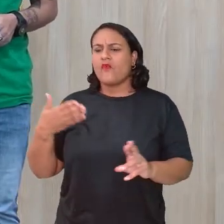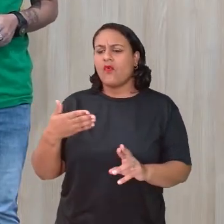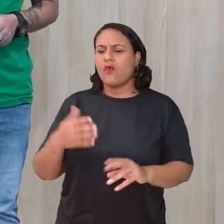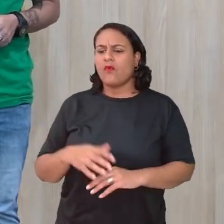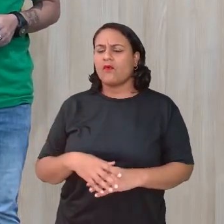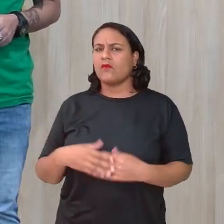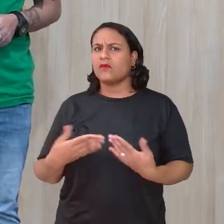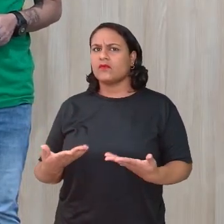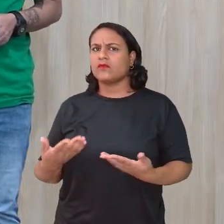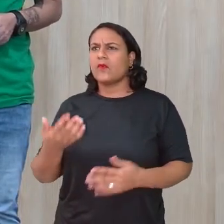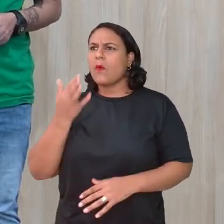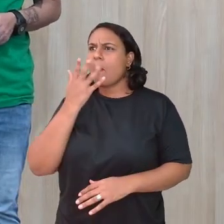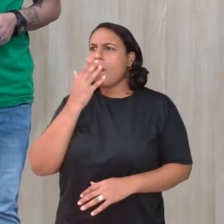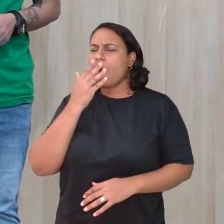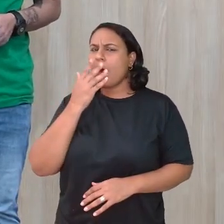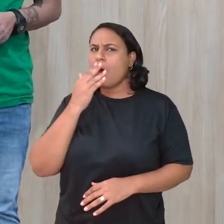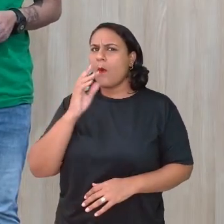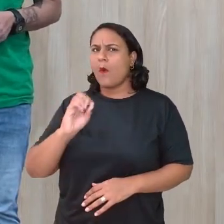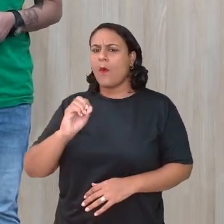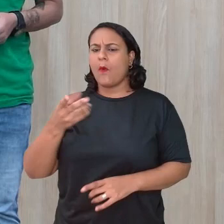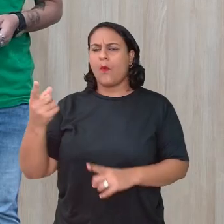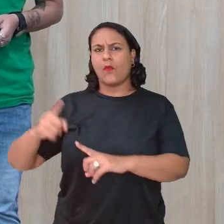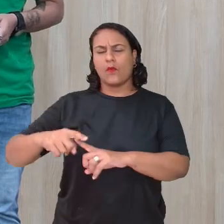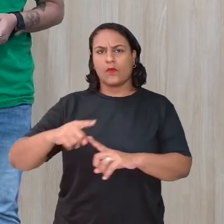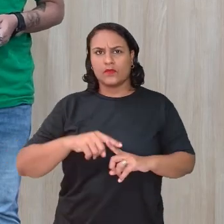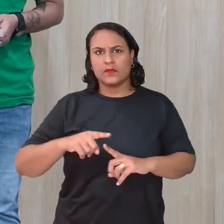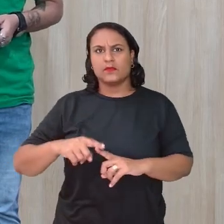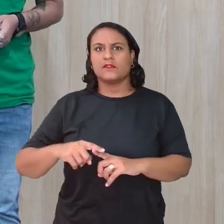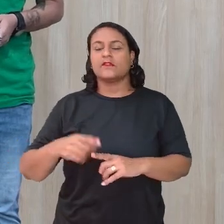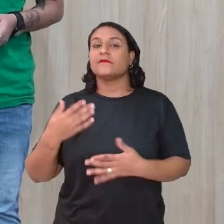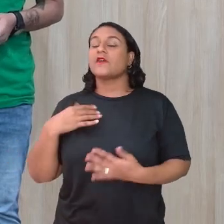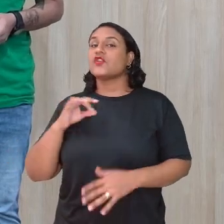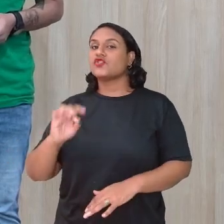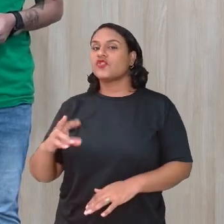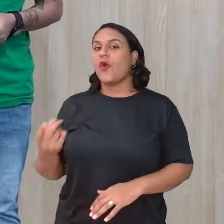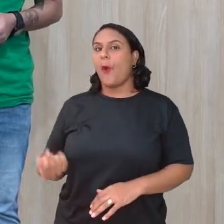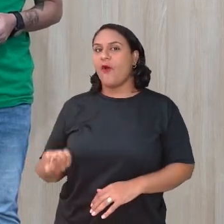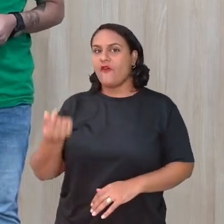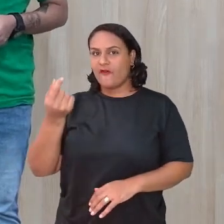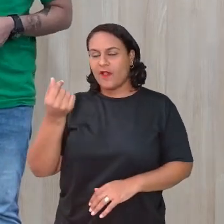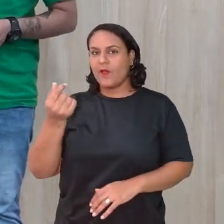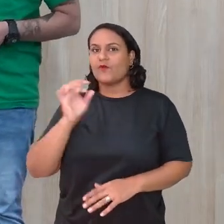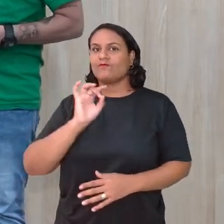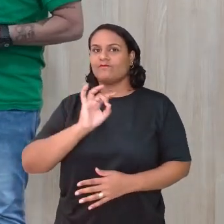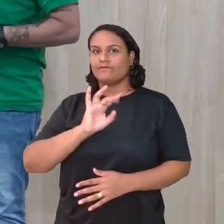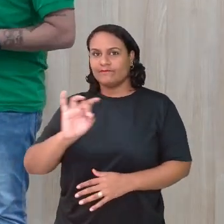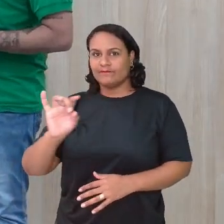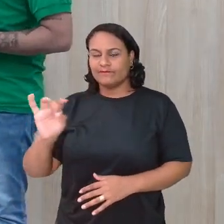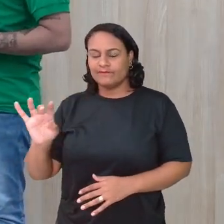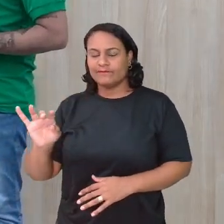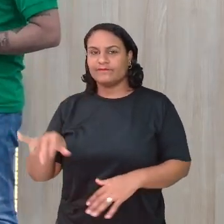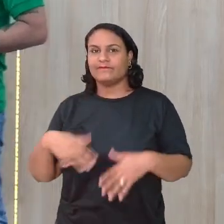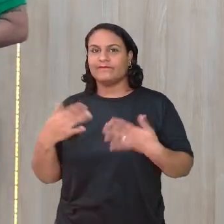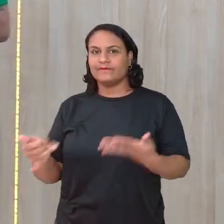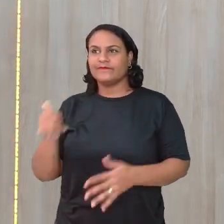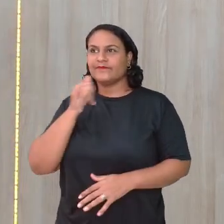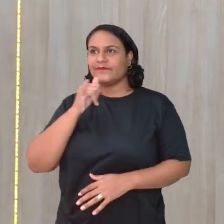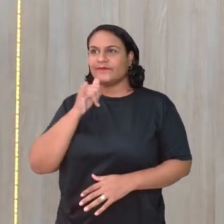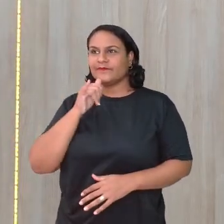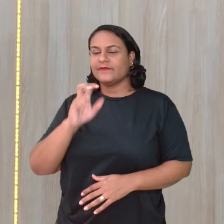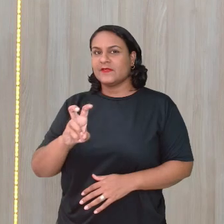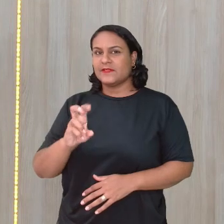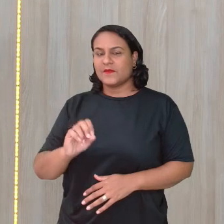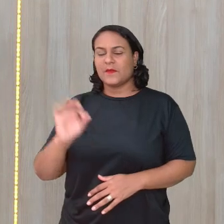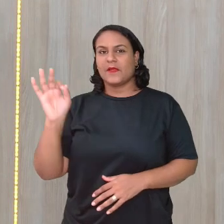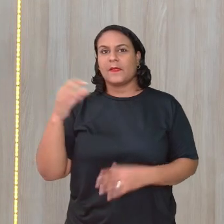com relação à cor ou ao tipo. Eu vou me referir ao preço das blusas, tá certo? Então, vamos supor que daquelas